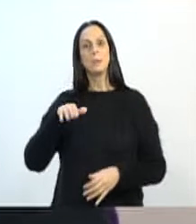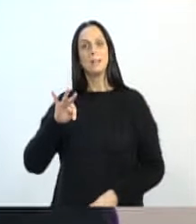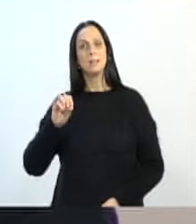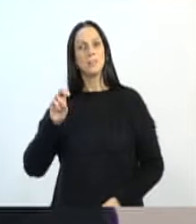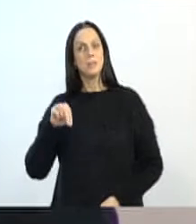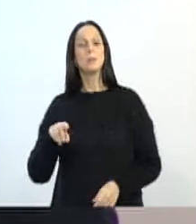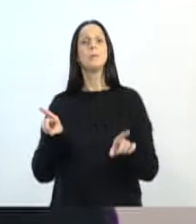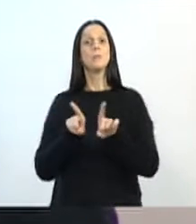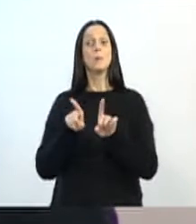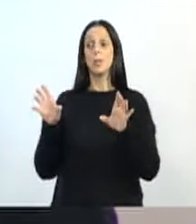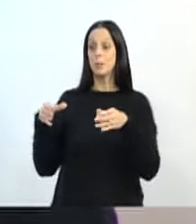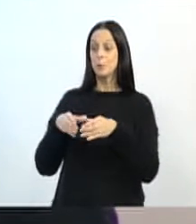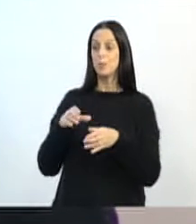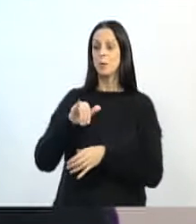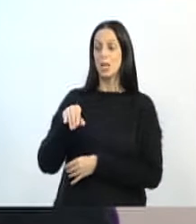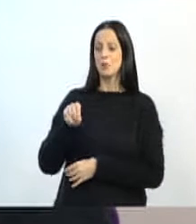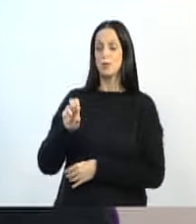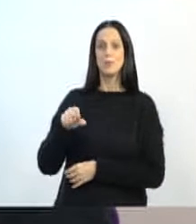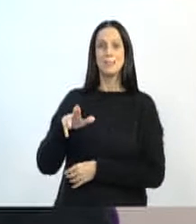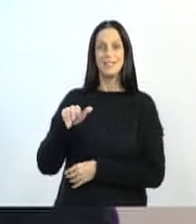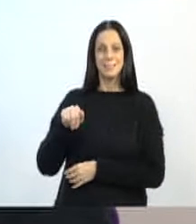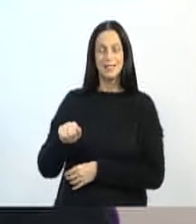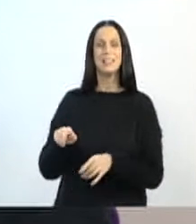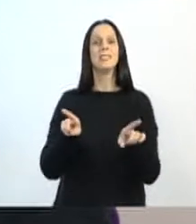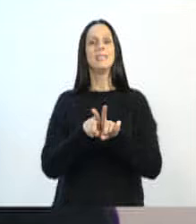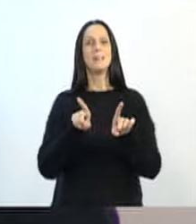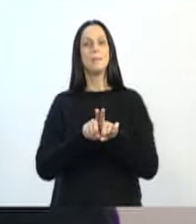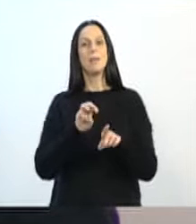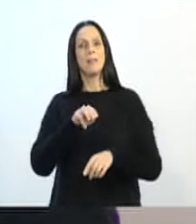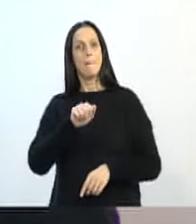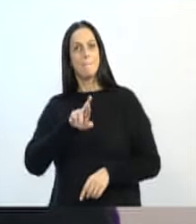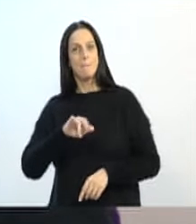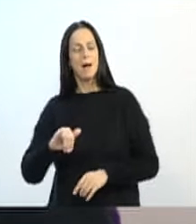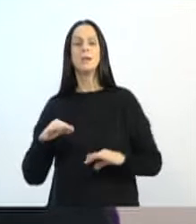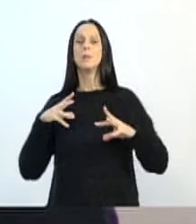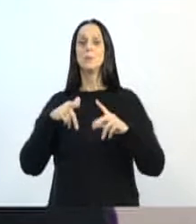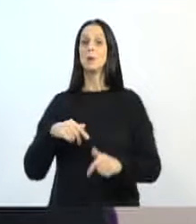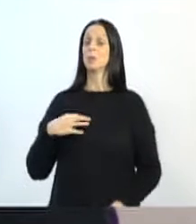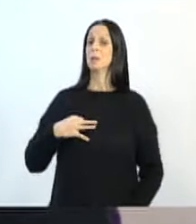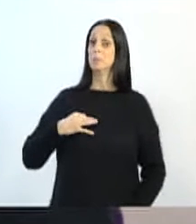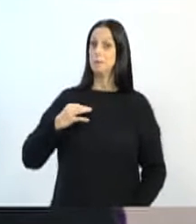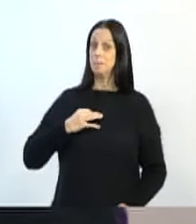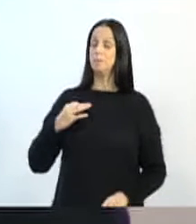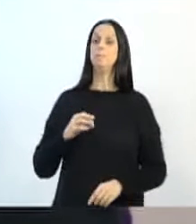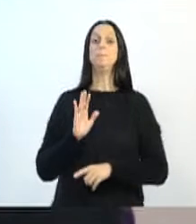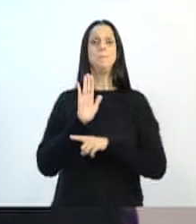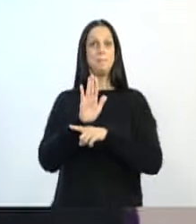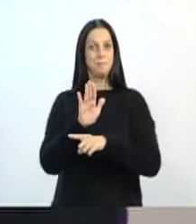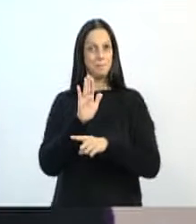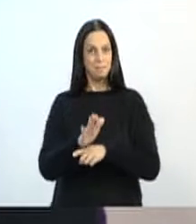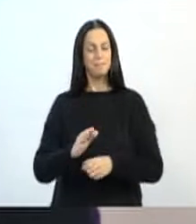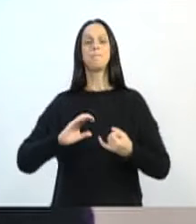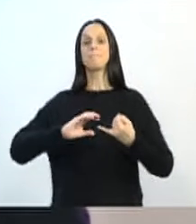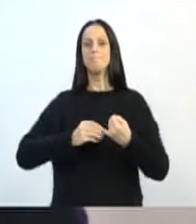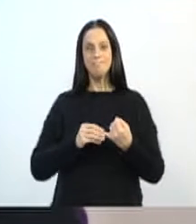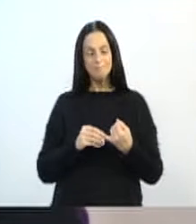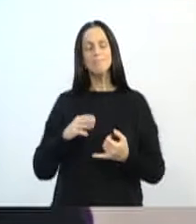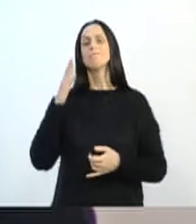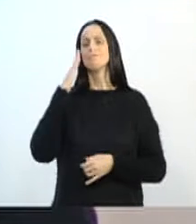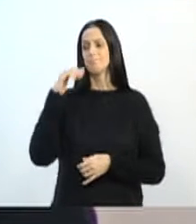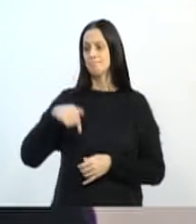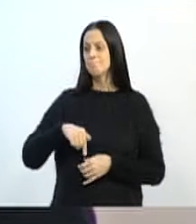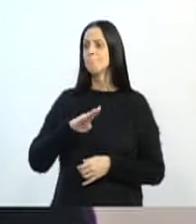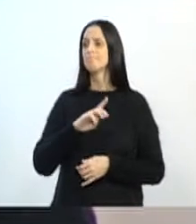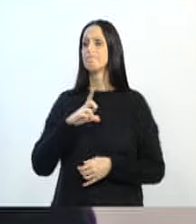Josiane, da Mari, os voluntários que fizeram parte dessa feijoada. A gente sabe que tinha diversas feijoadas em